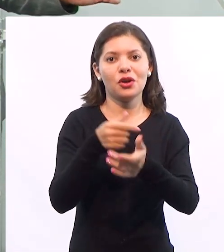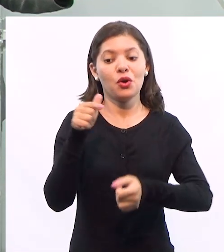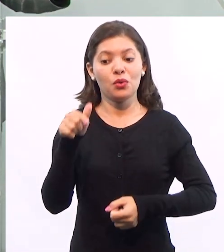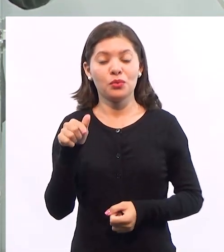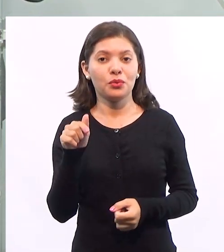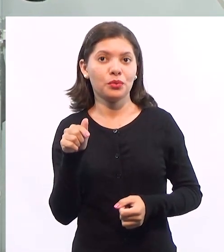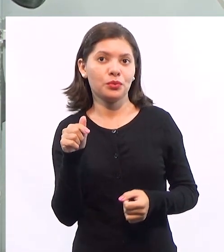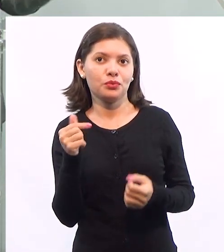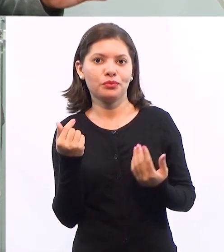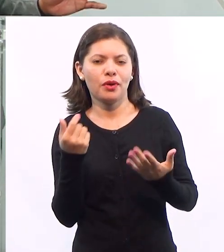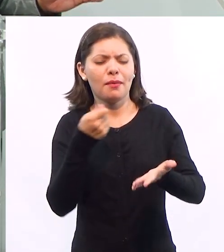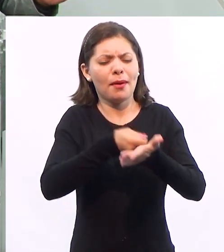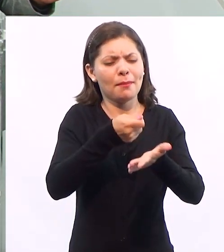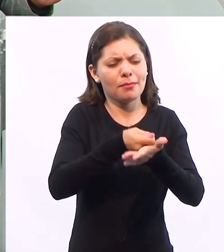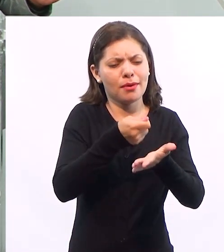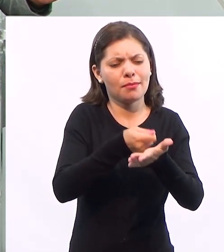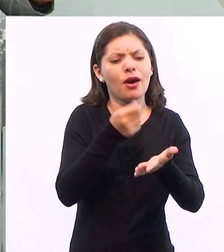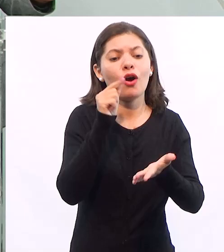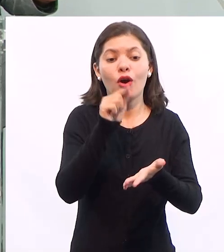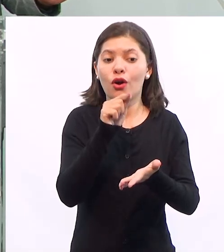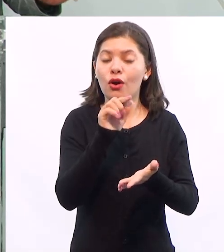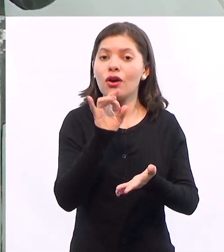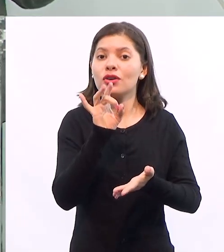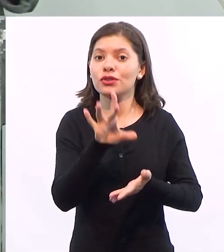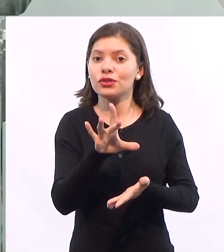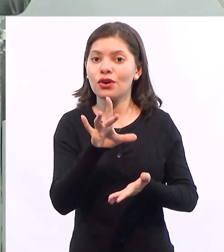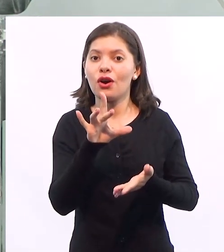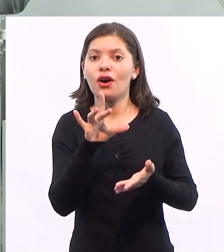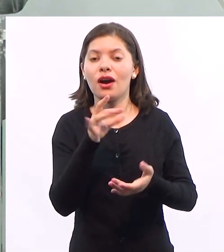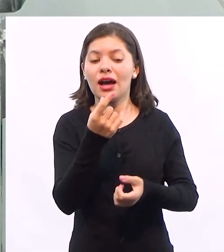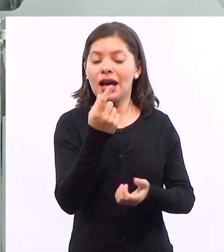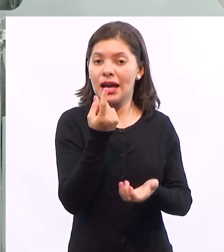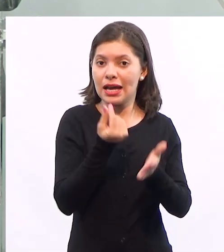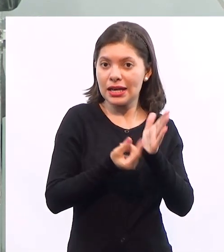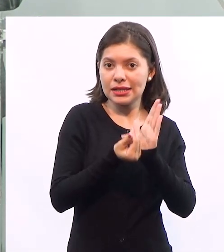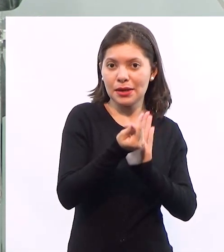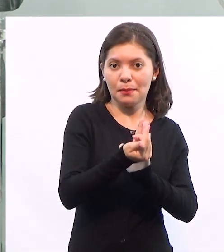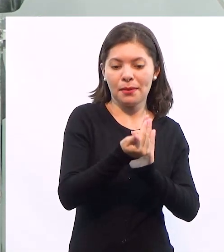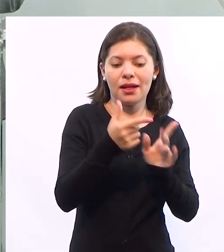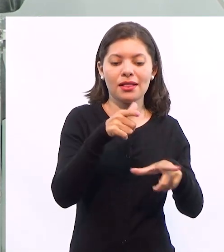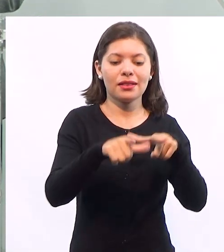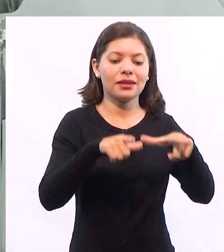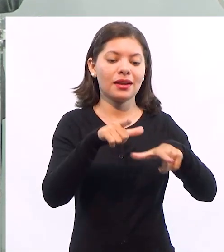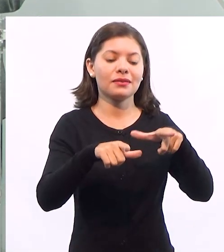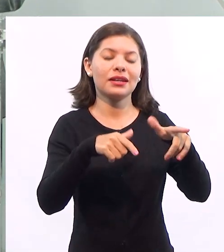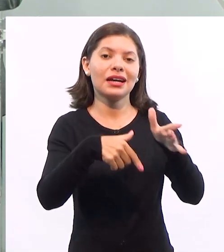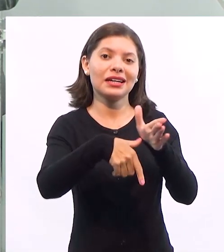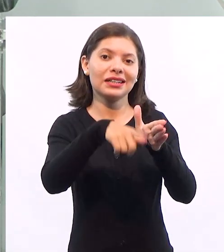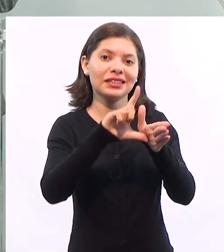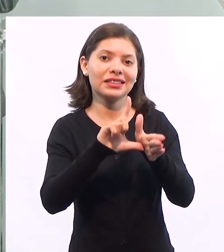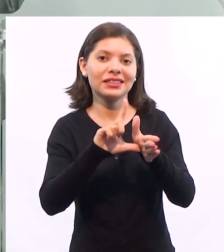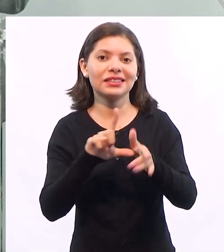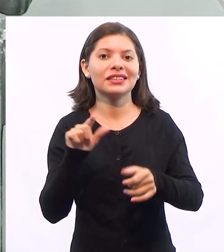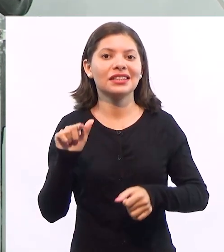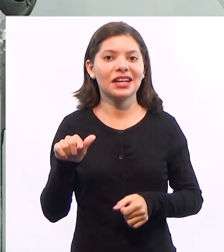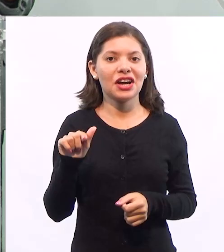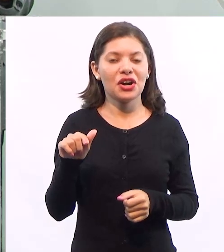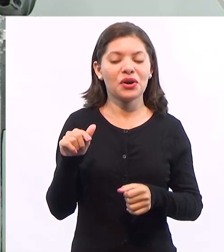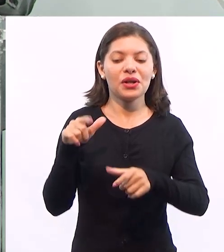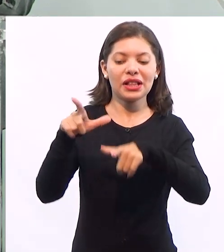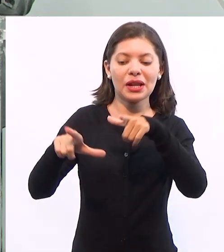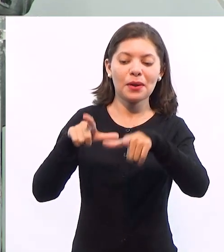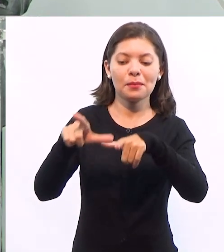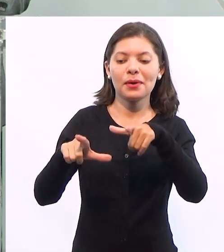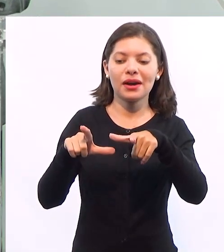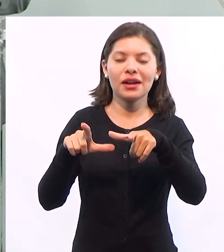tipo obrigado, não, só vou trabalhar se eu receber. O outro trabalha sabendo que vai receber. Tá? Porque é fruto do seu